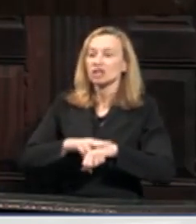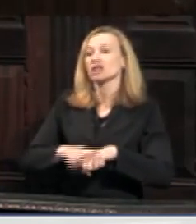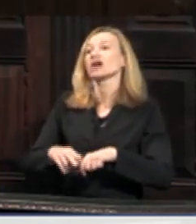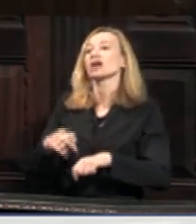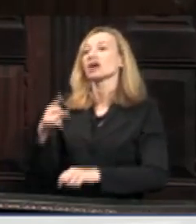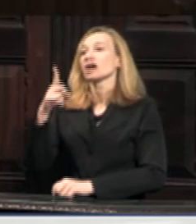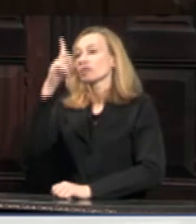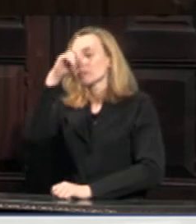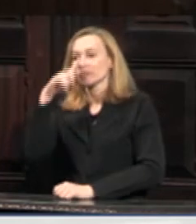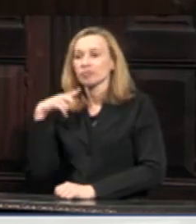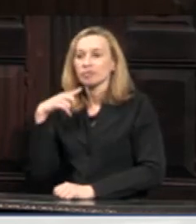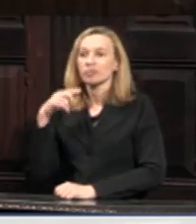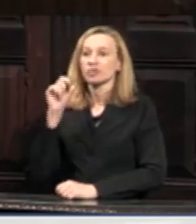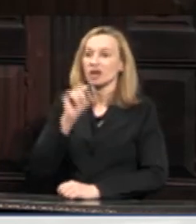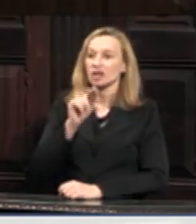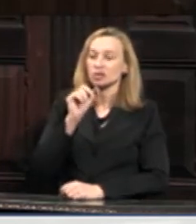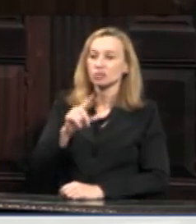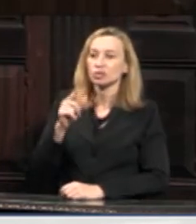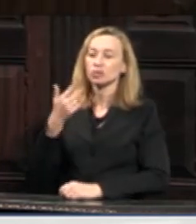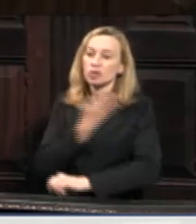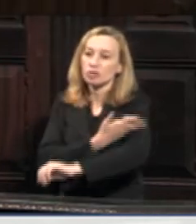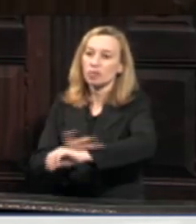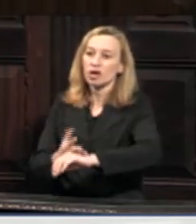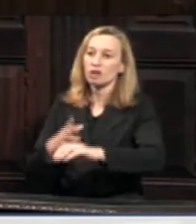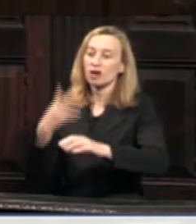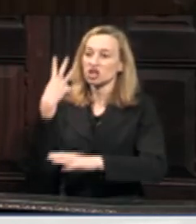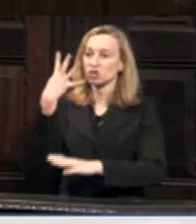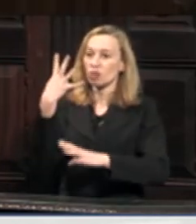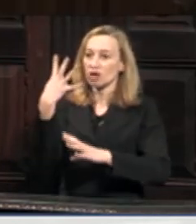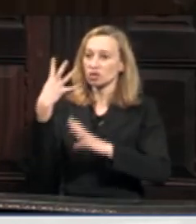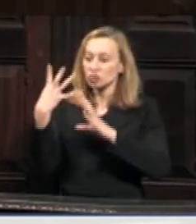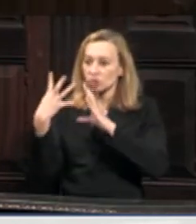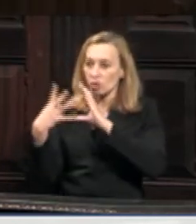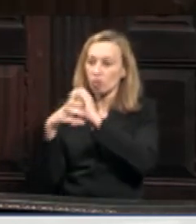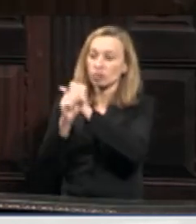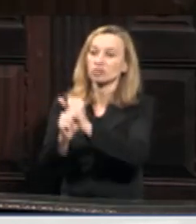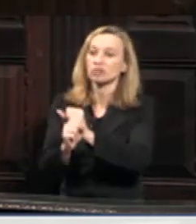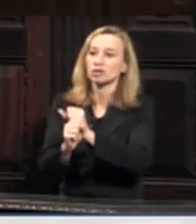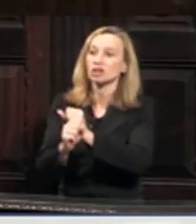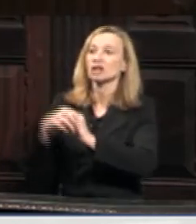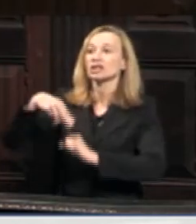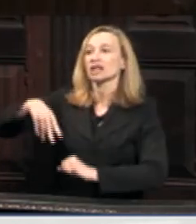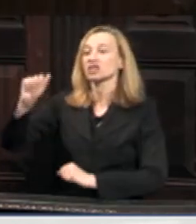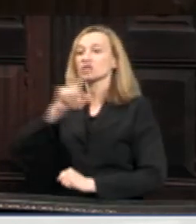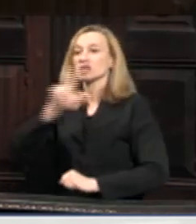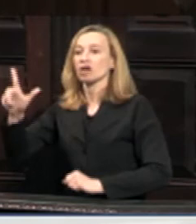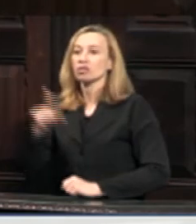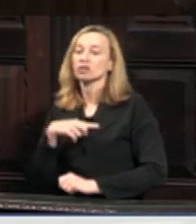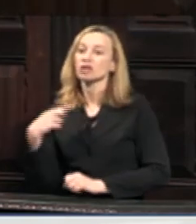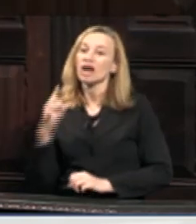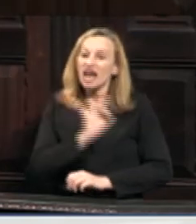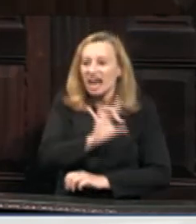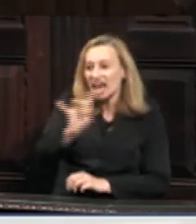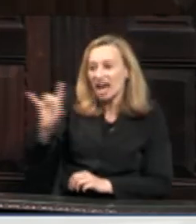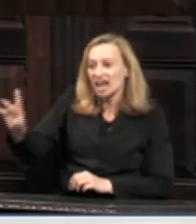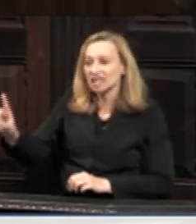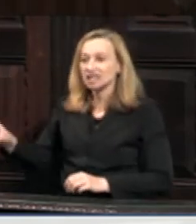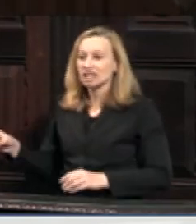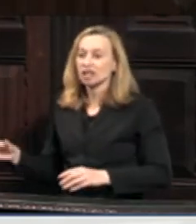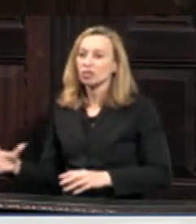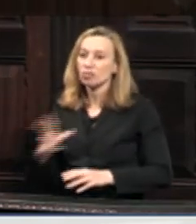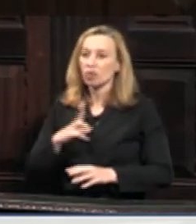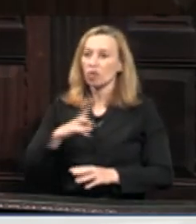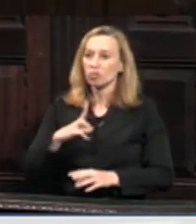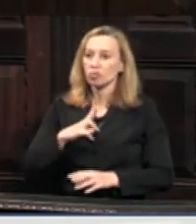são monopólio de ninguém. Essas 4 cores são as cores nacionais da nossa nação, de cada brasileiro, de cada brasileira,